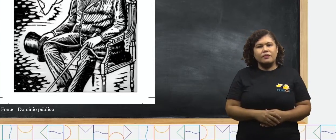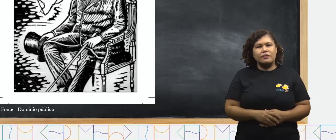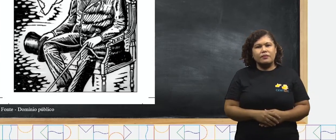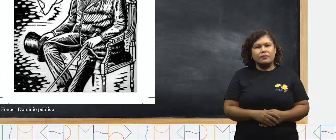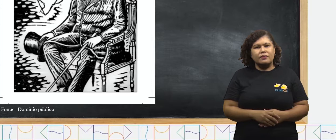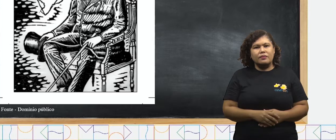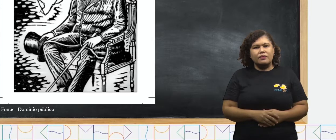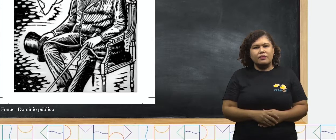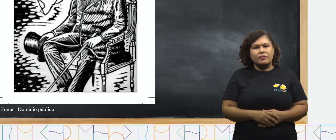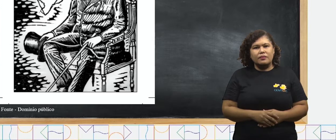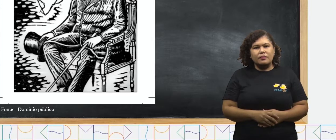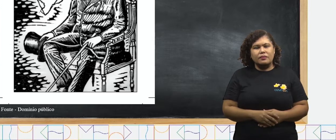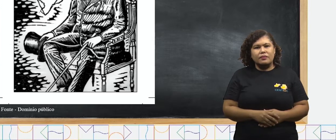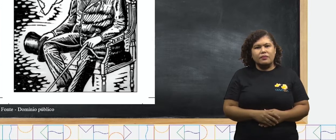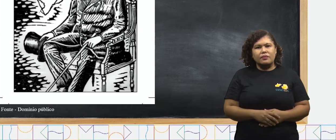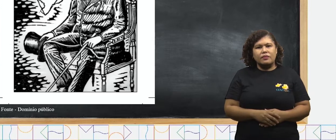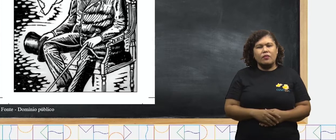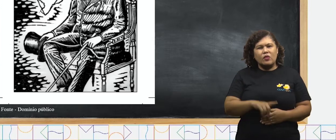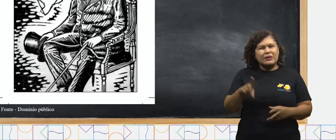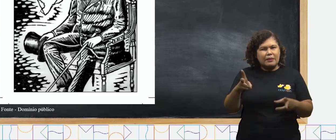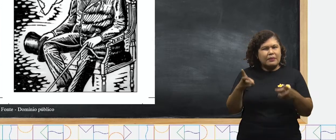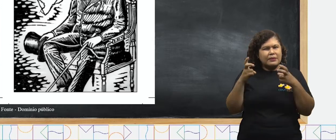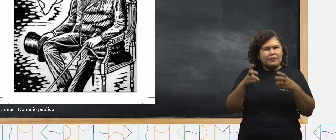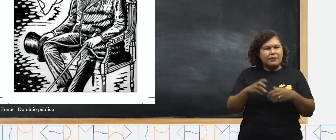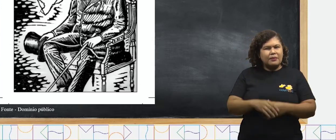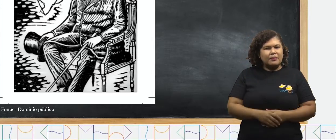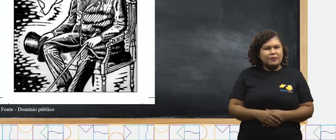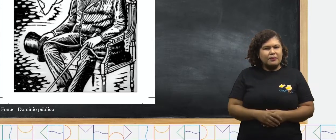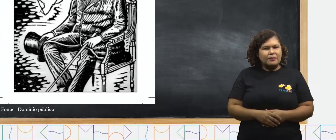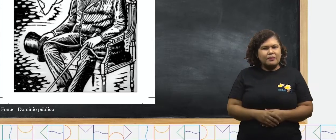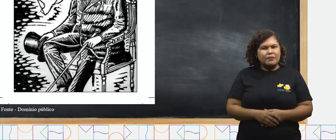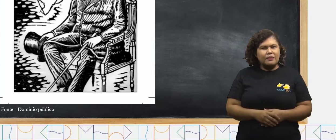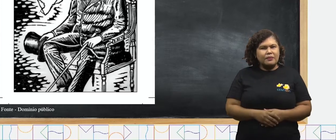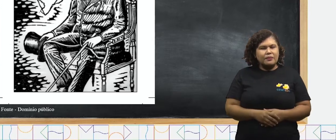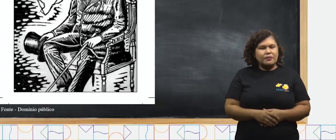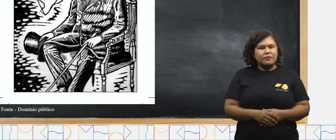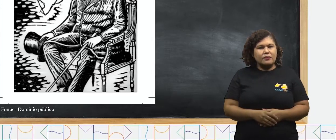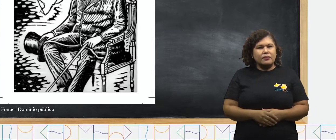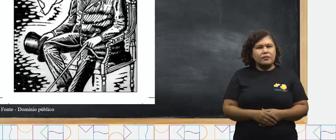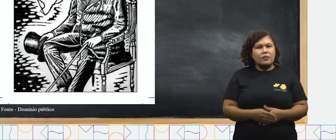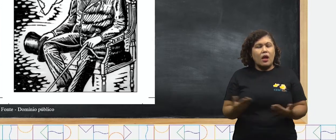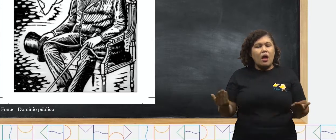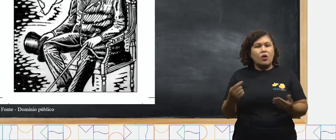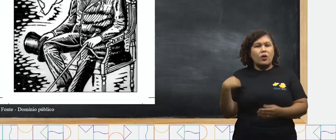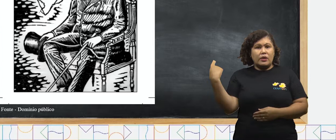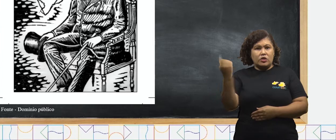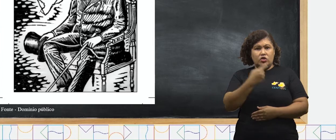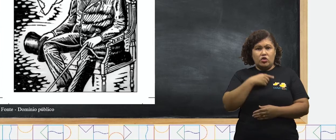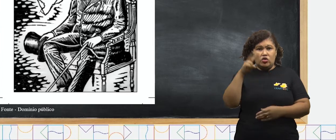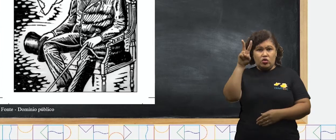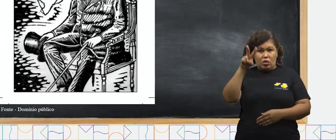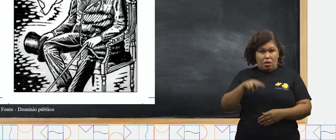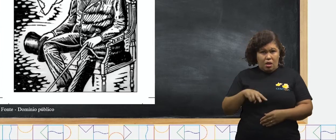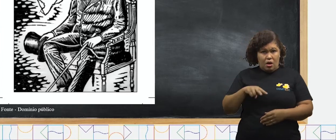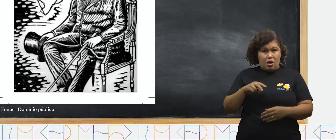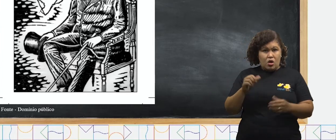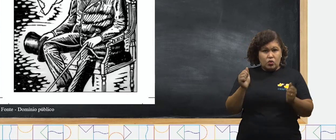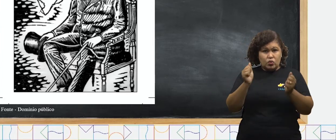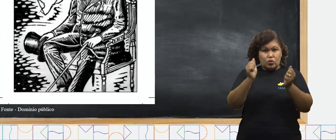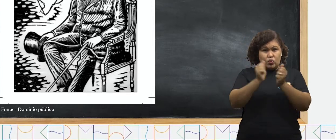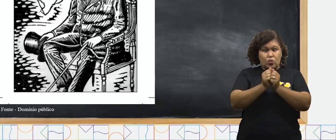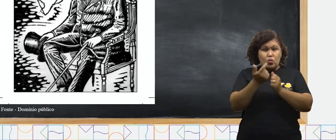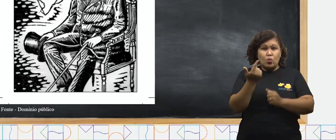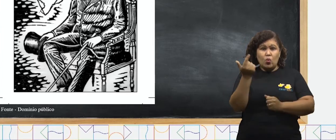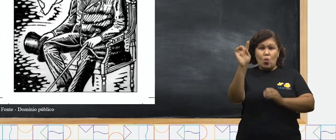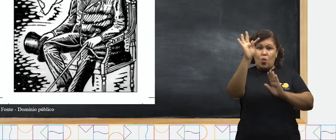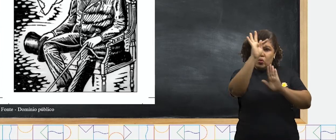e as entrelinhas do texto. Percebeu isso? Vamos agora ler juntos um texto maior.